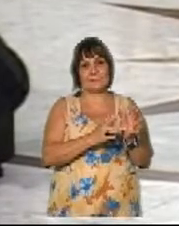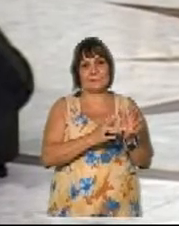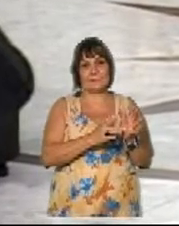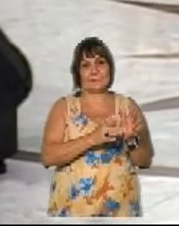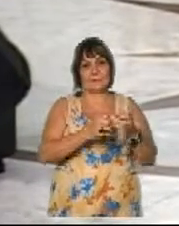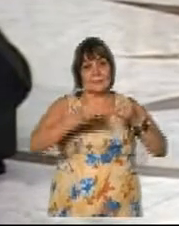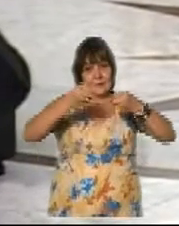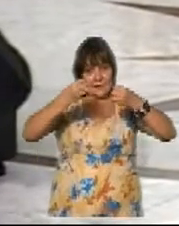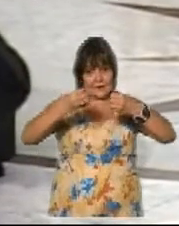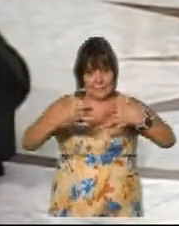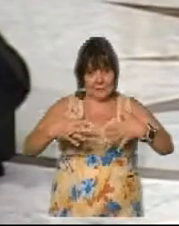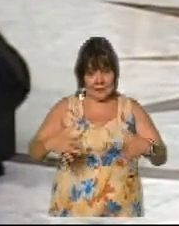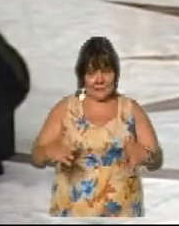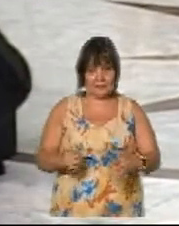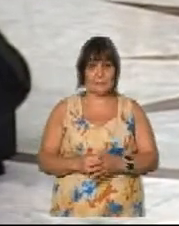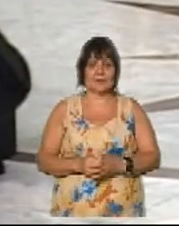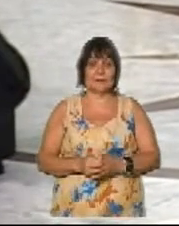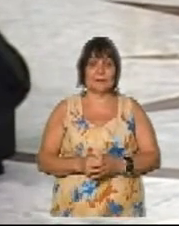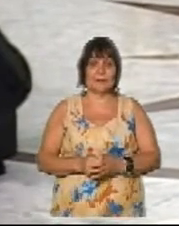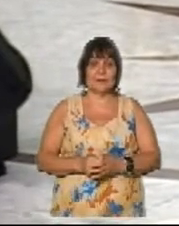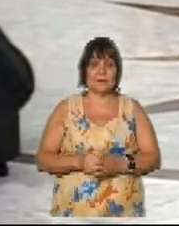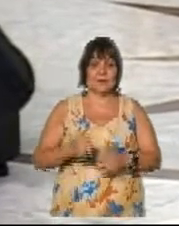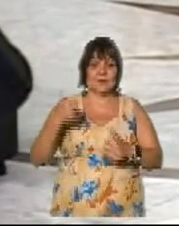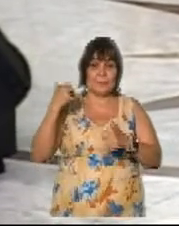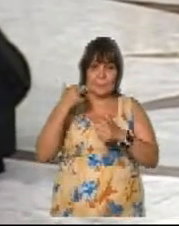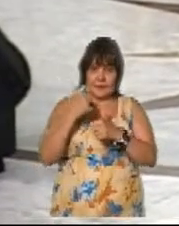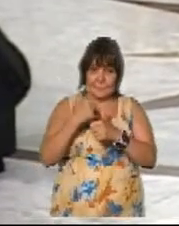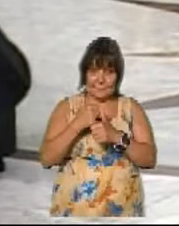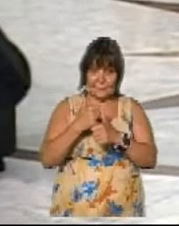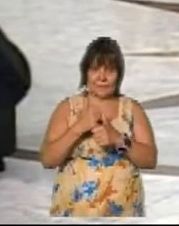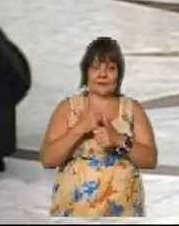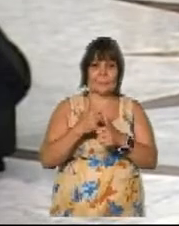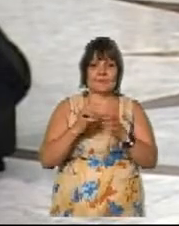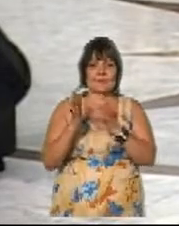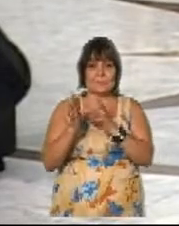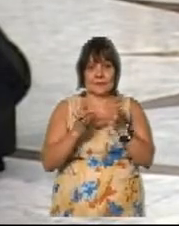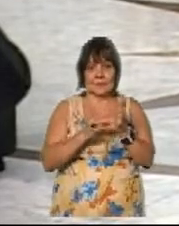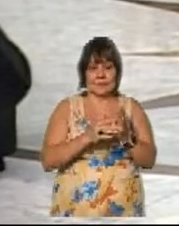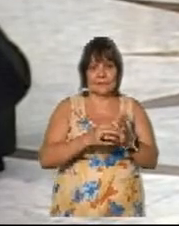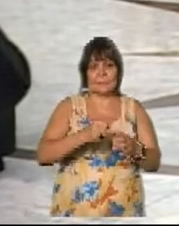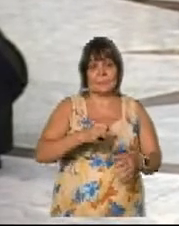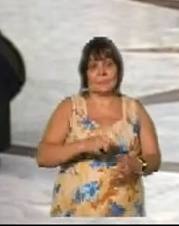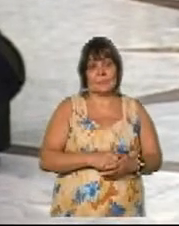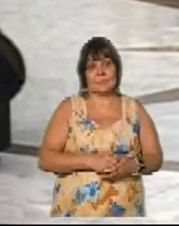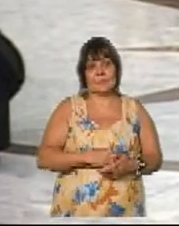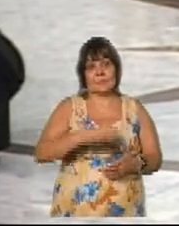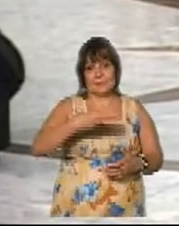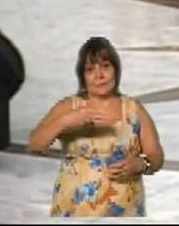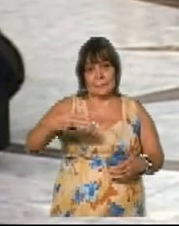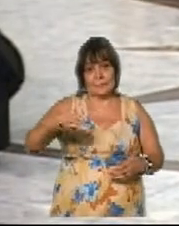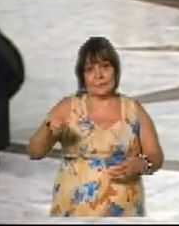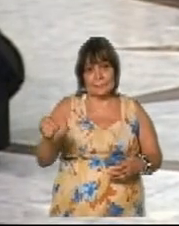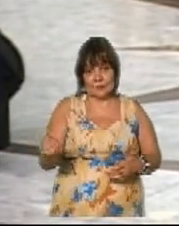descreveu o seu ministério na terra dos 30 aos 33 anos,